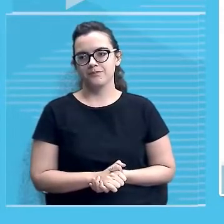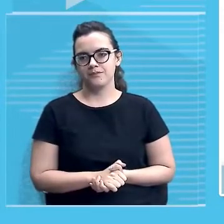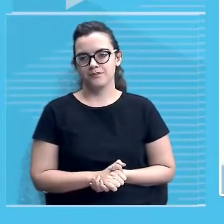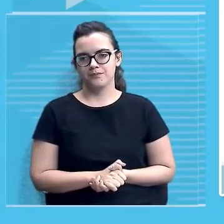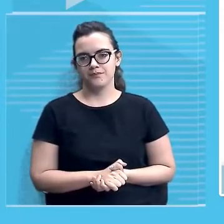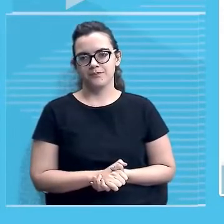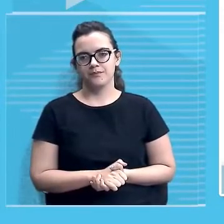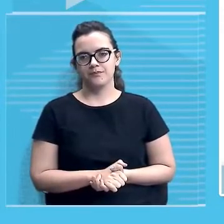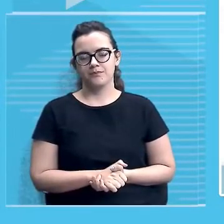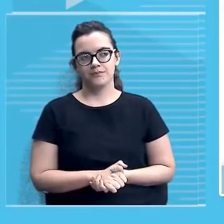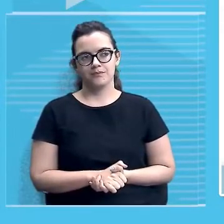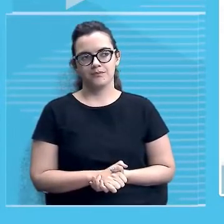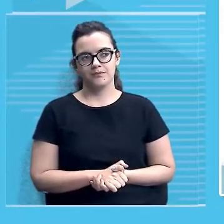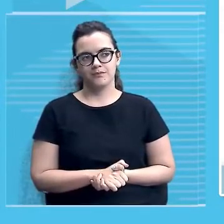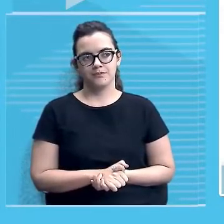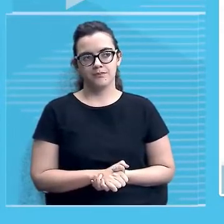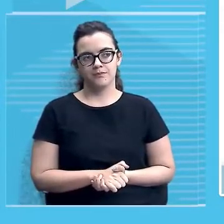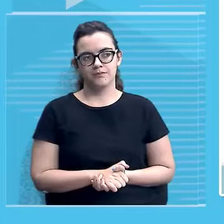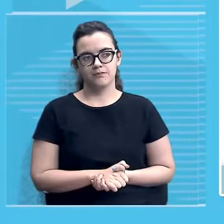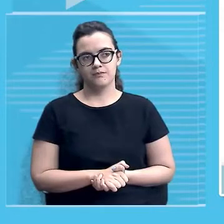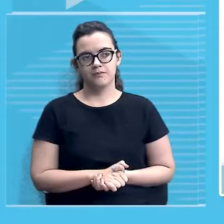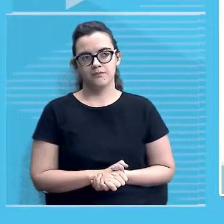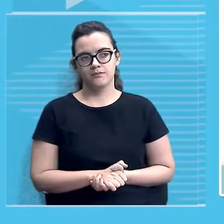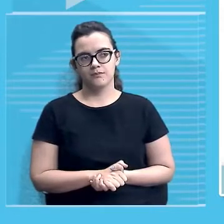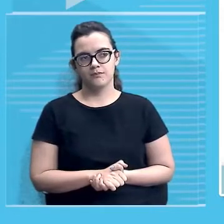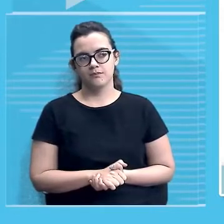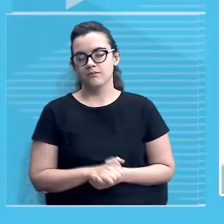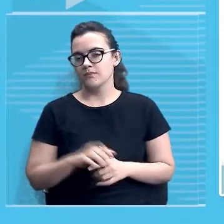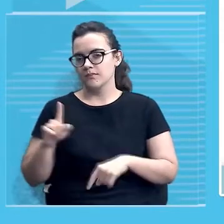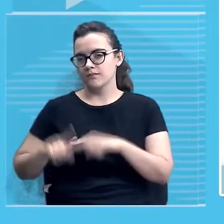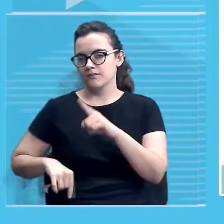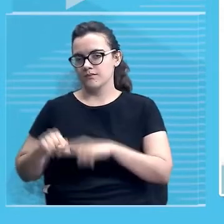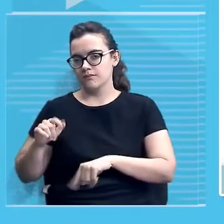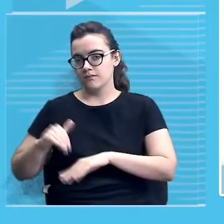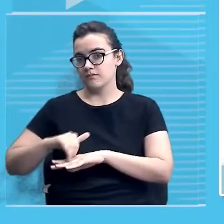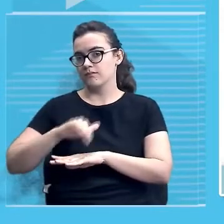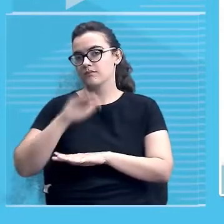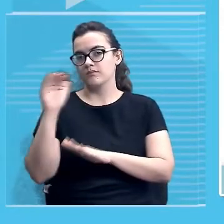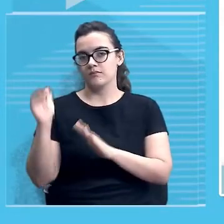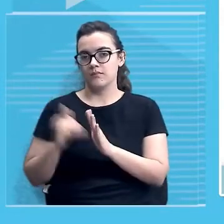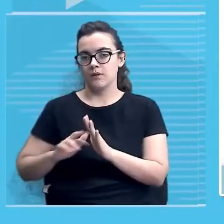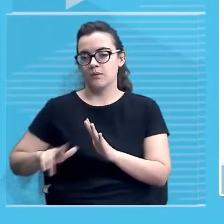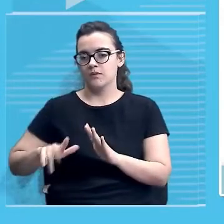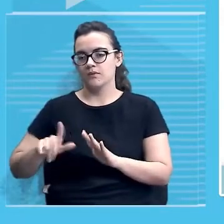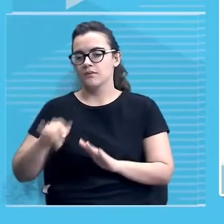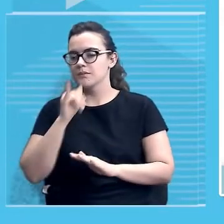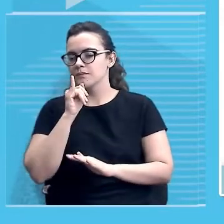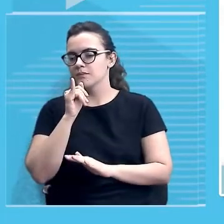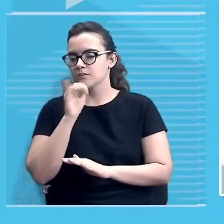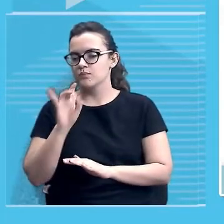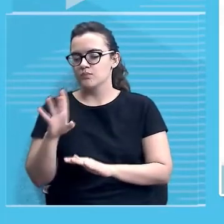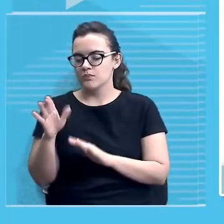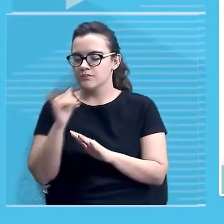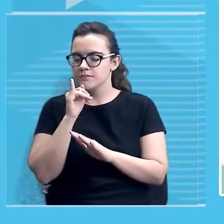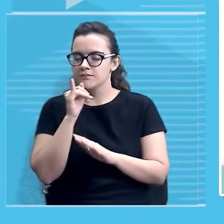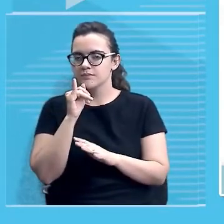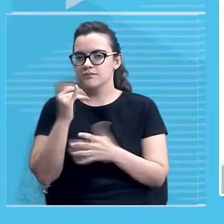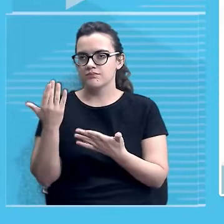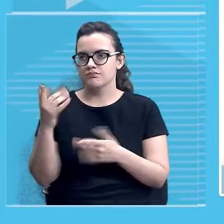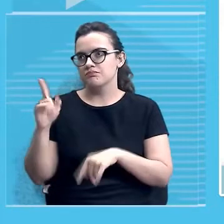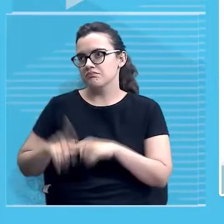Então, aqui eu estou falando do material por completo, da substância por completo, e não de parte dela, tá? Então, muito